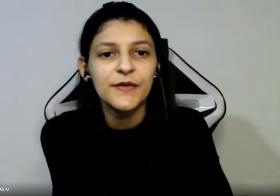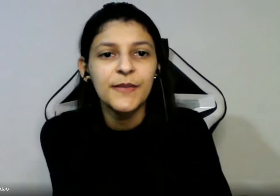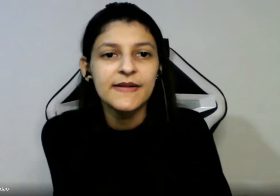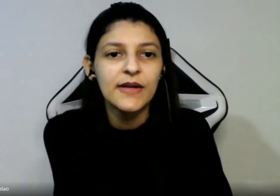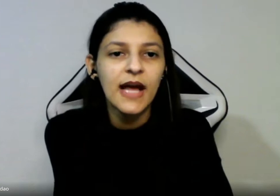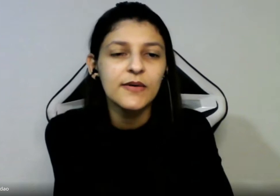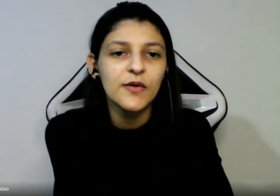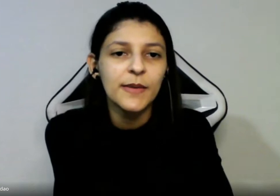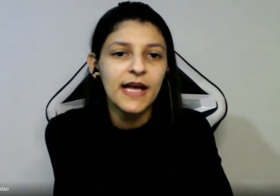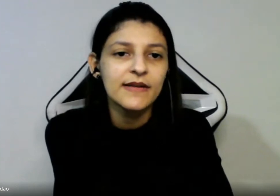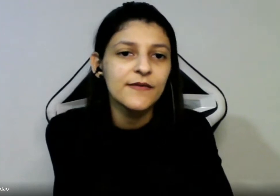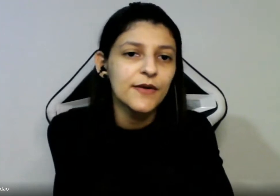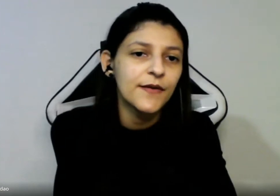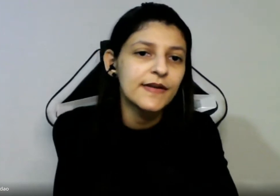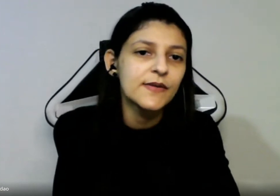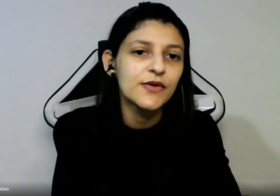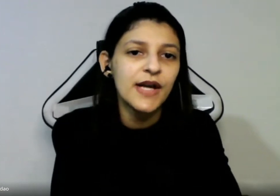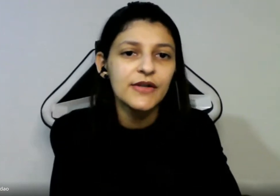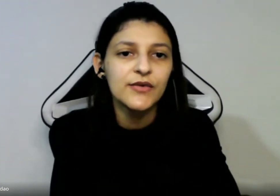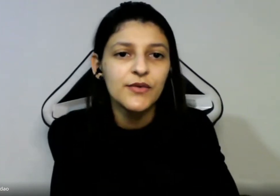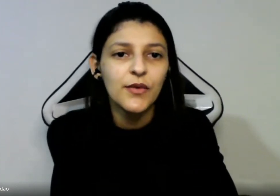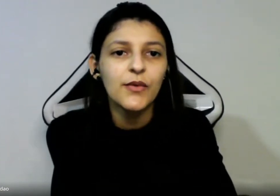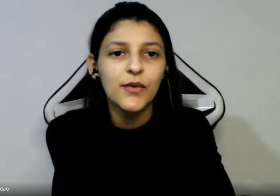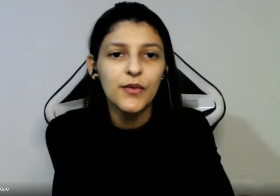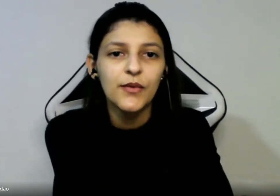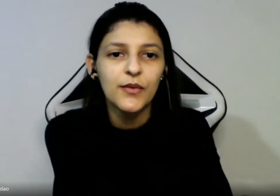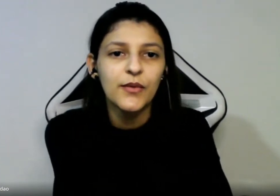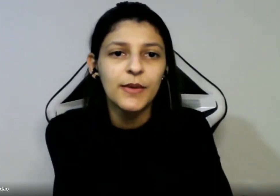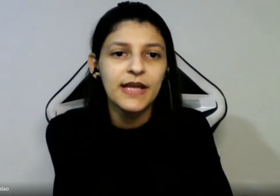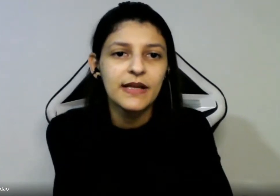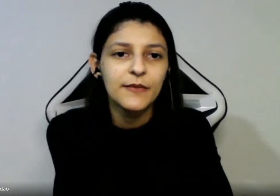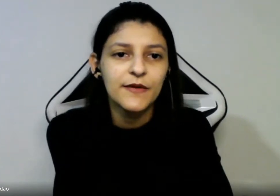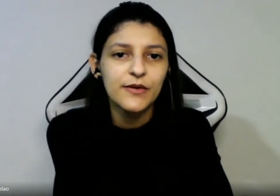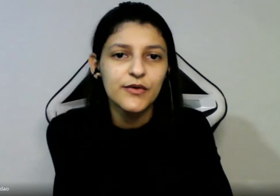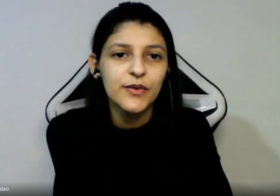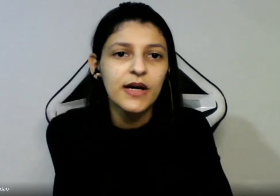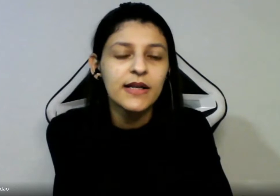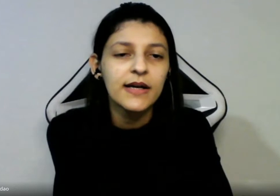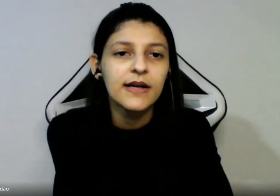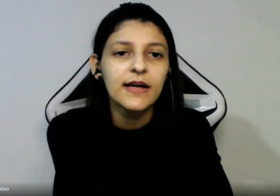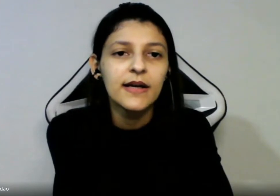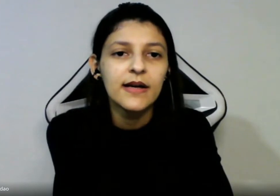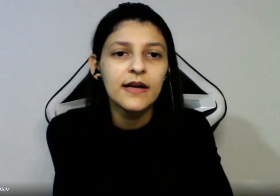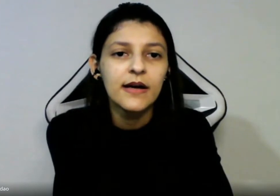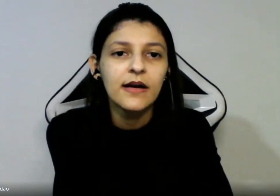De mencionar os comentários que foram feitos no chat, junto com o comentário da professora Joana.